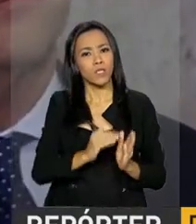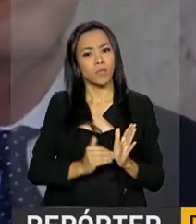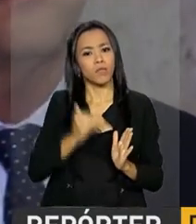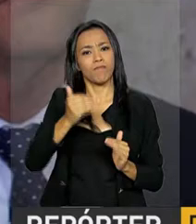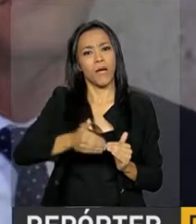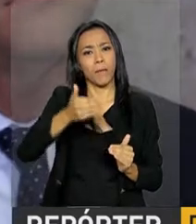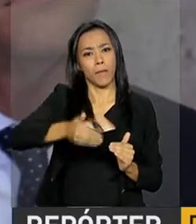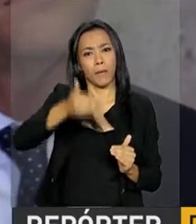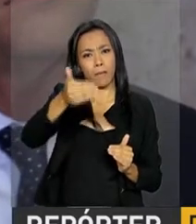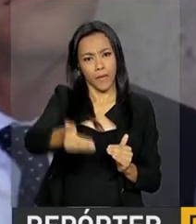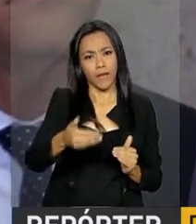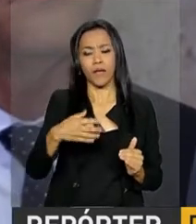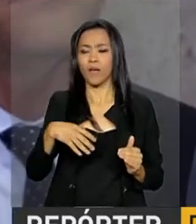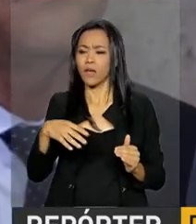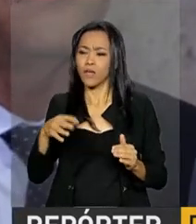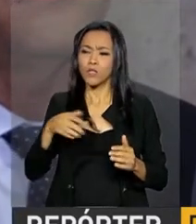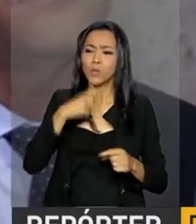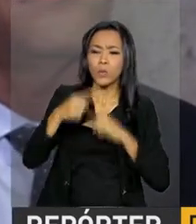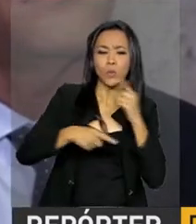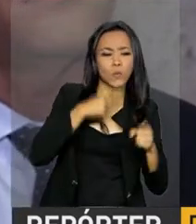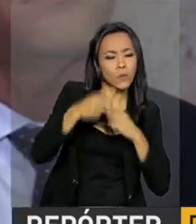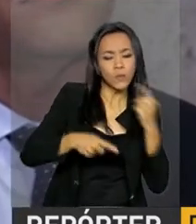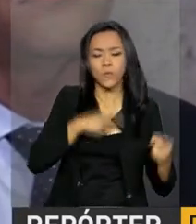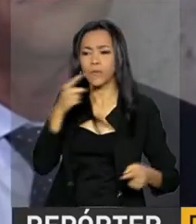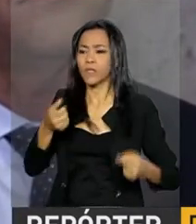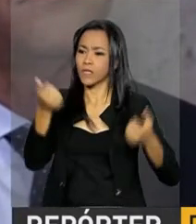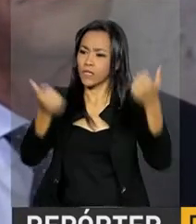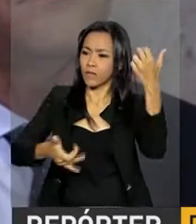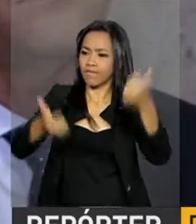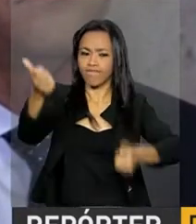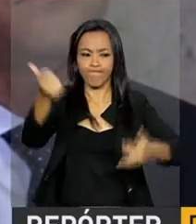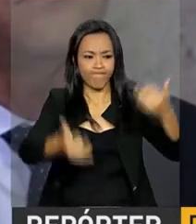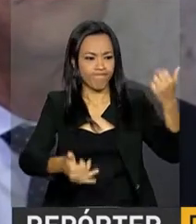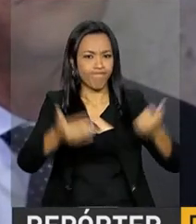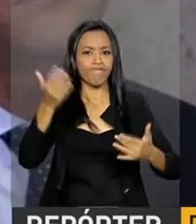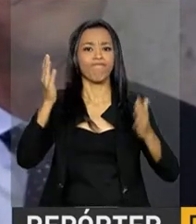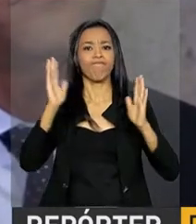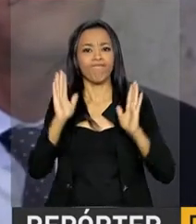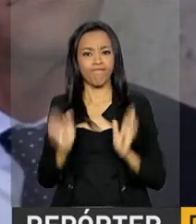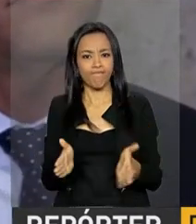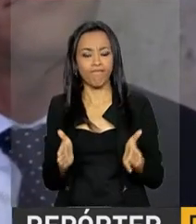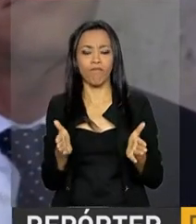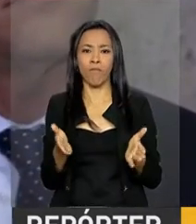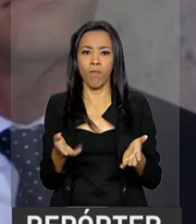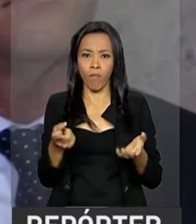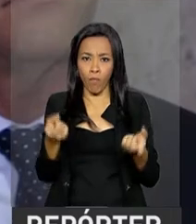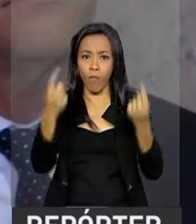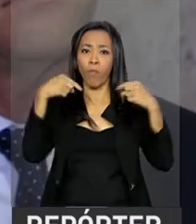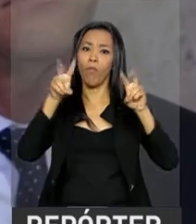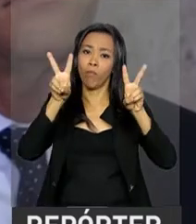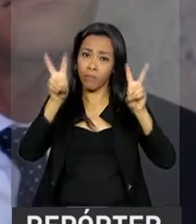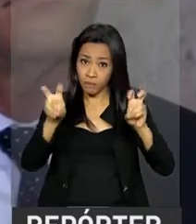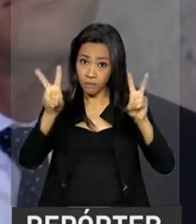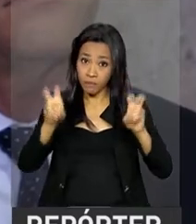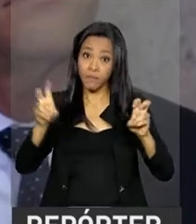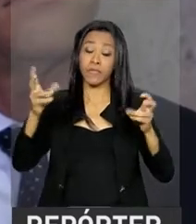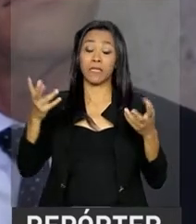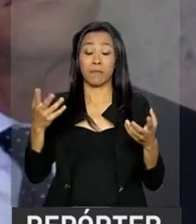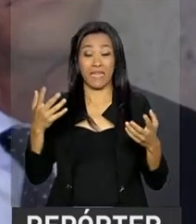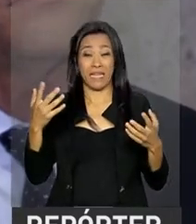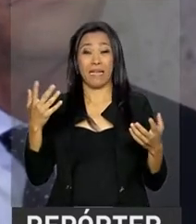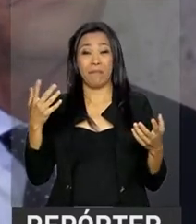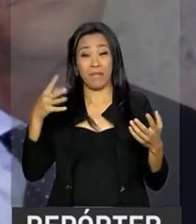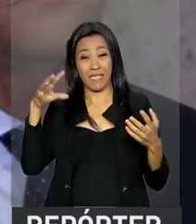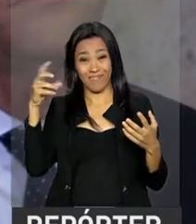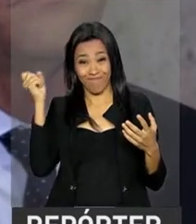discurso dando algumas dúvidas dos importantes uma matéria muito complexa evidentemente